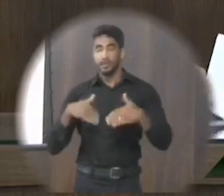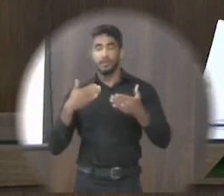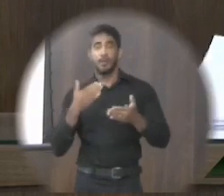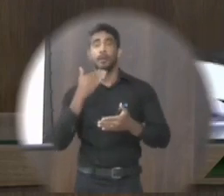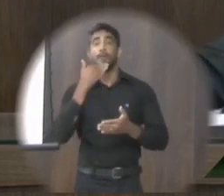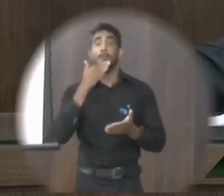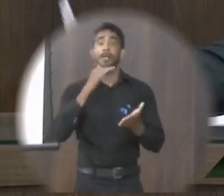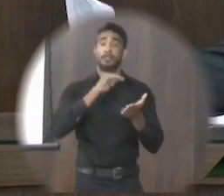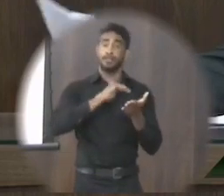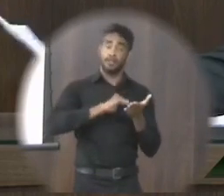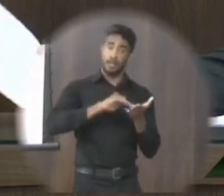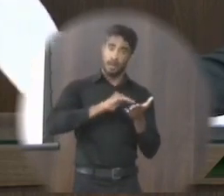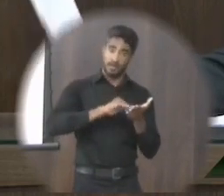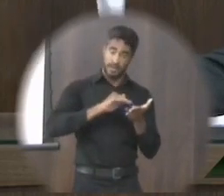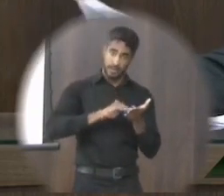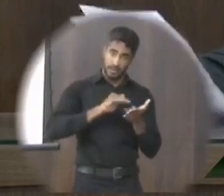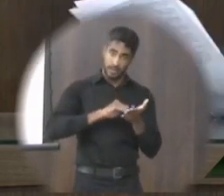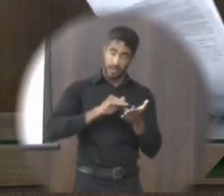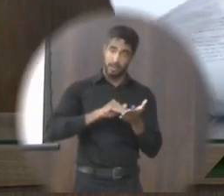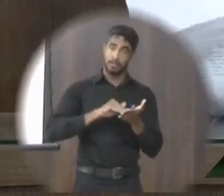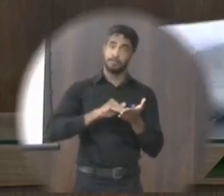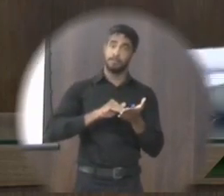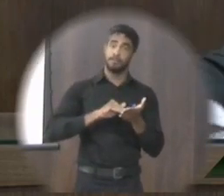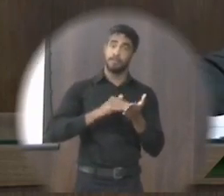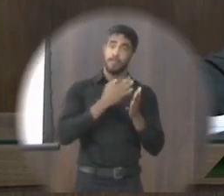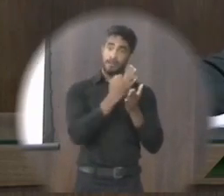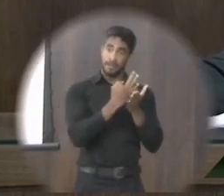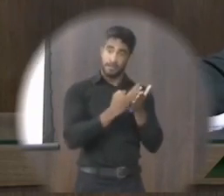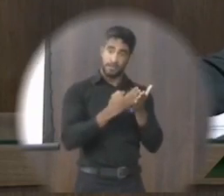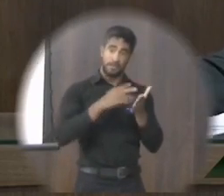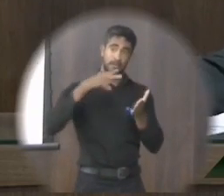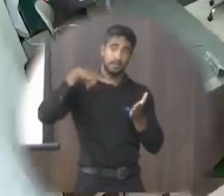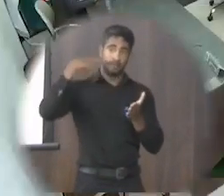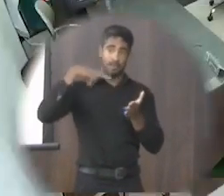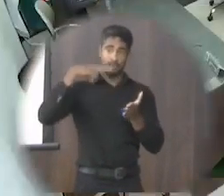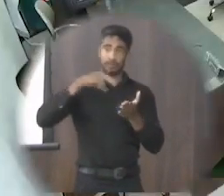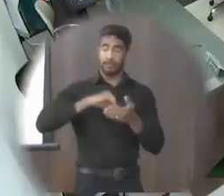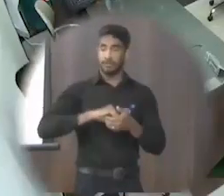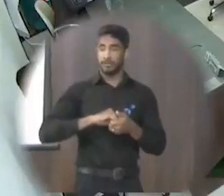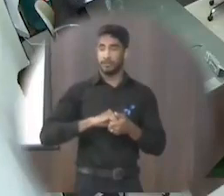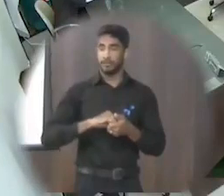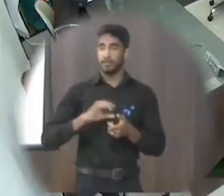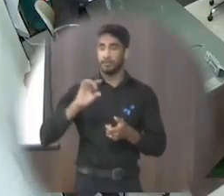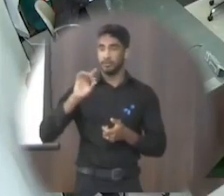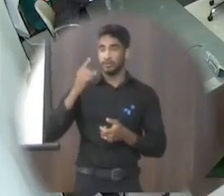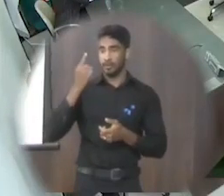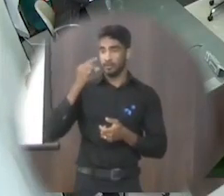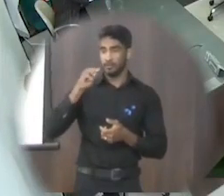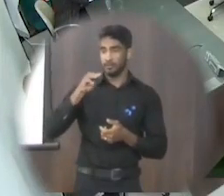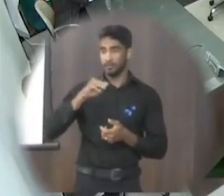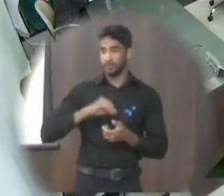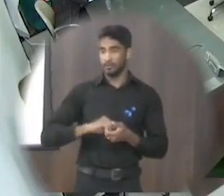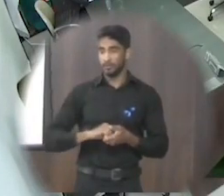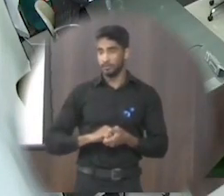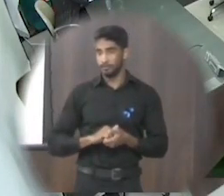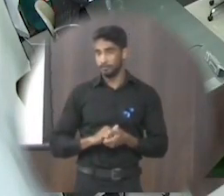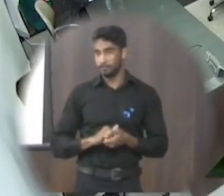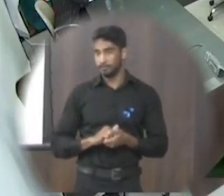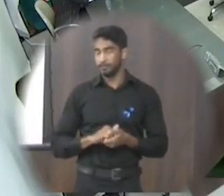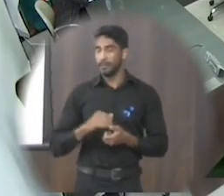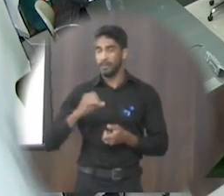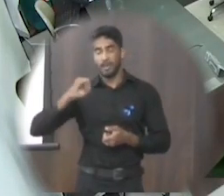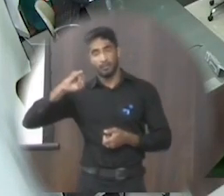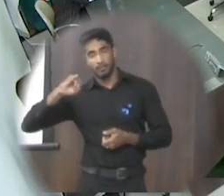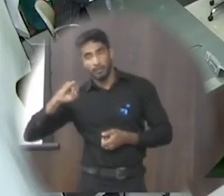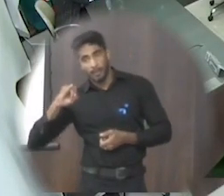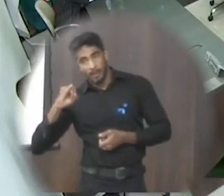Solicito ao senhor secretário que faça a chamada dos vereadores. Senhor presidente, só um minuto. Sim. Senhor presidente, eu quero